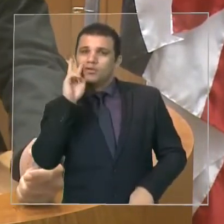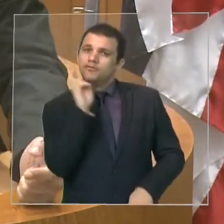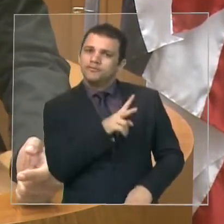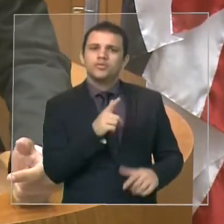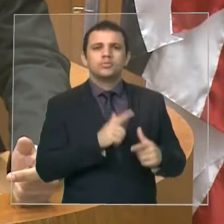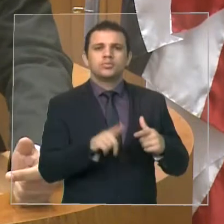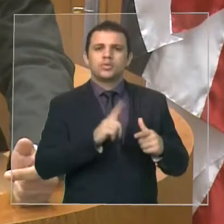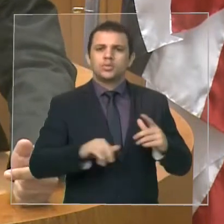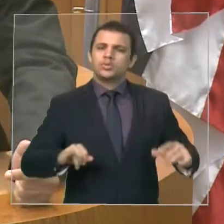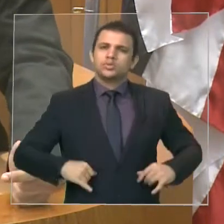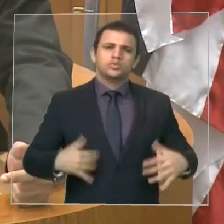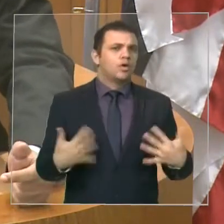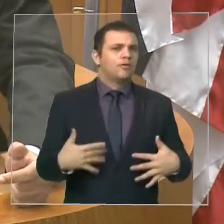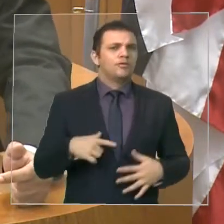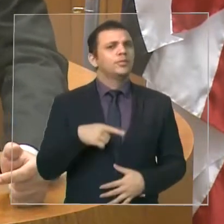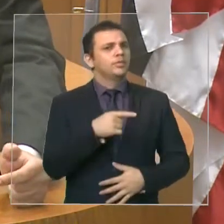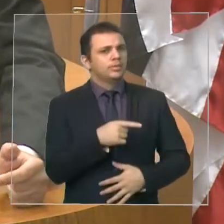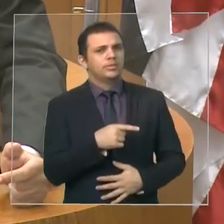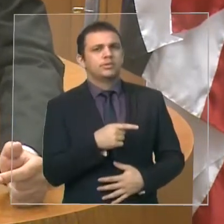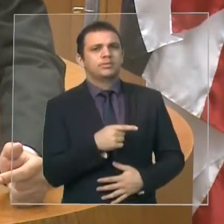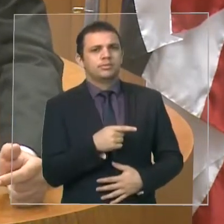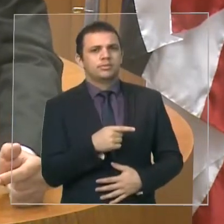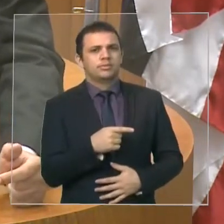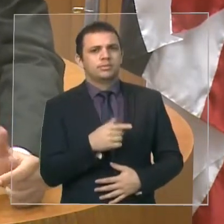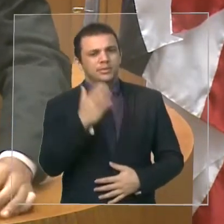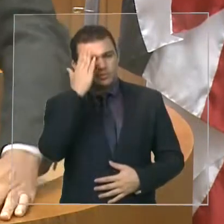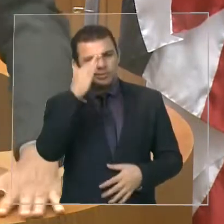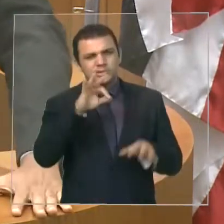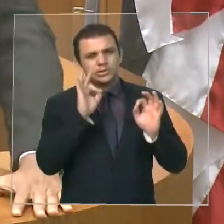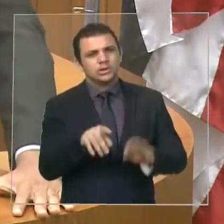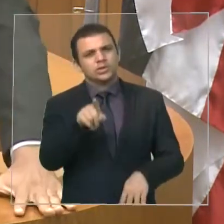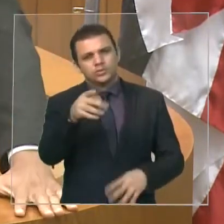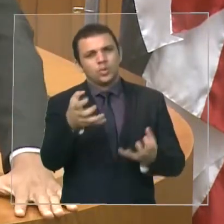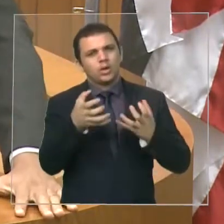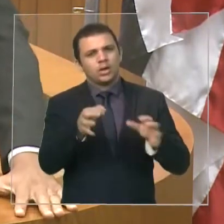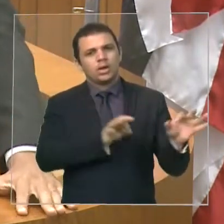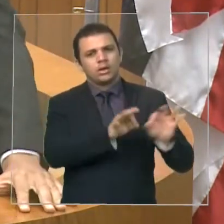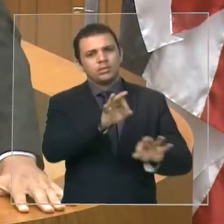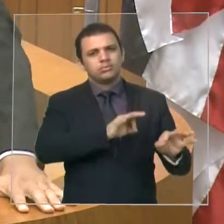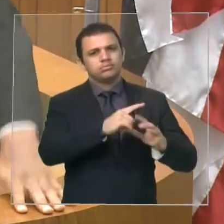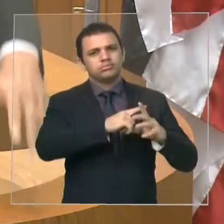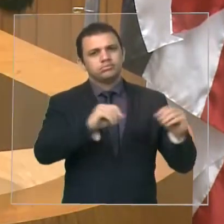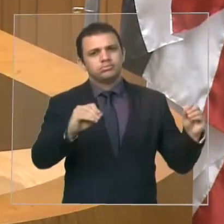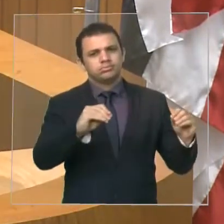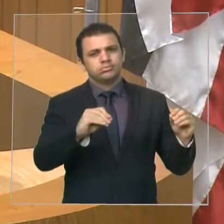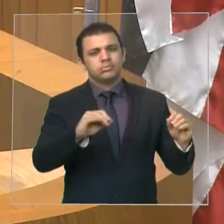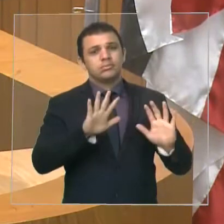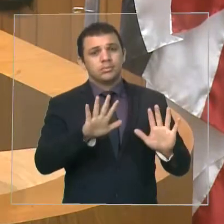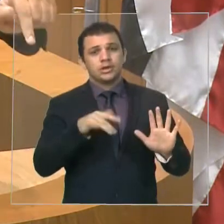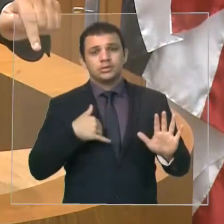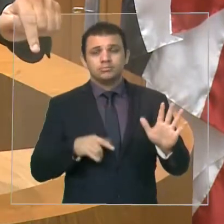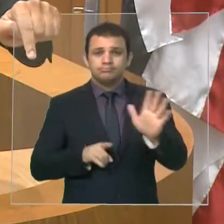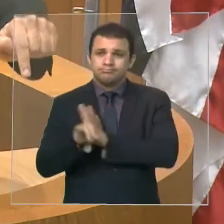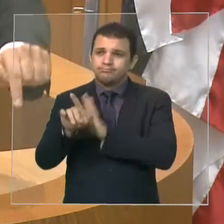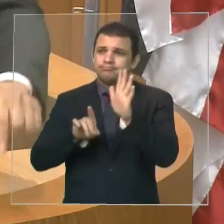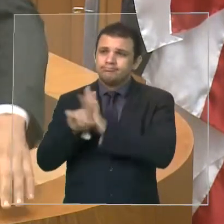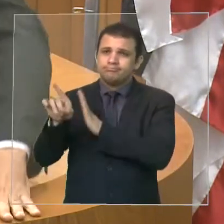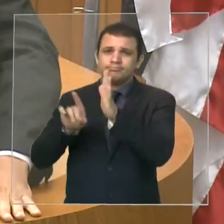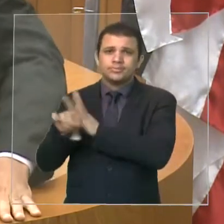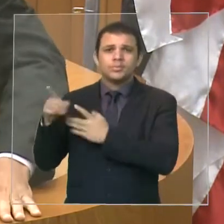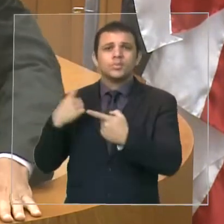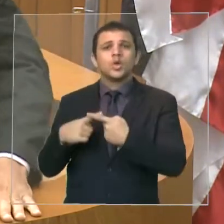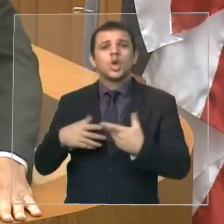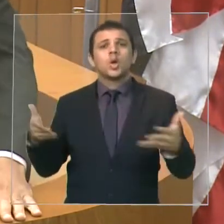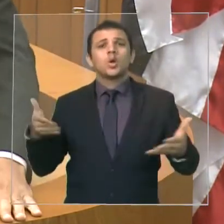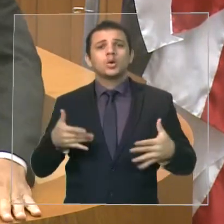Não tenho dúvidas, inclusive, do seu interesse em resolver o problema. Mas o que nós cobramos hoje é porque a cidade está abandonada,